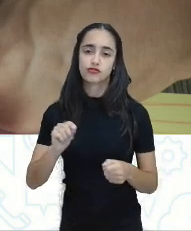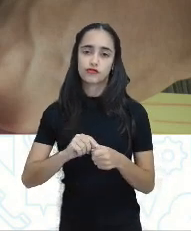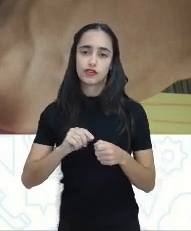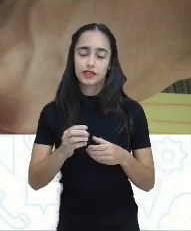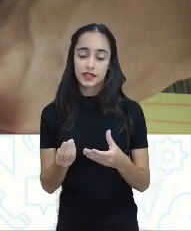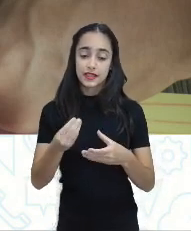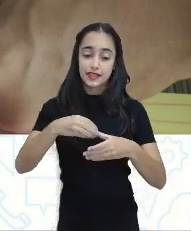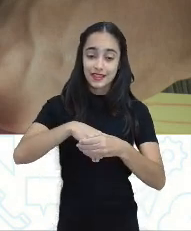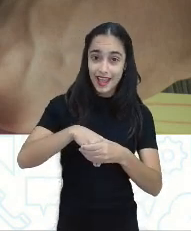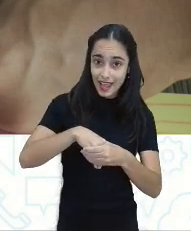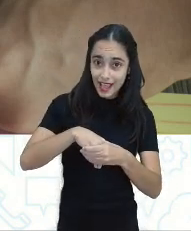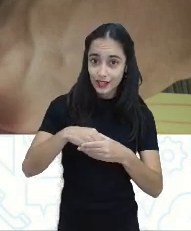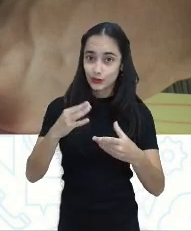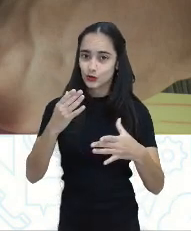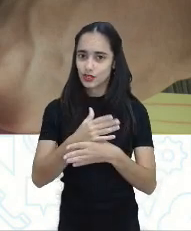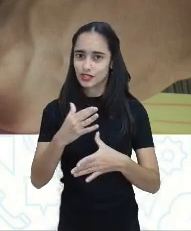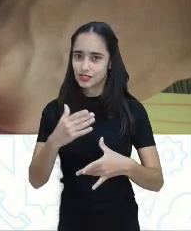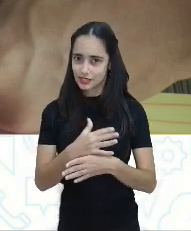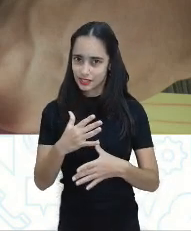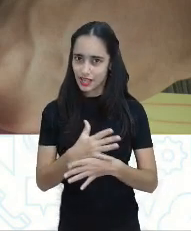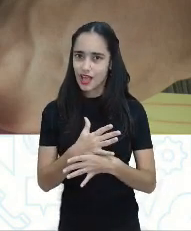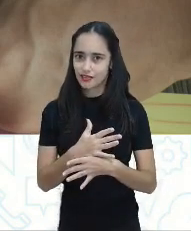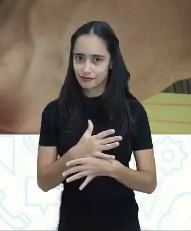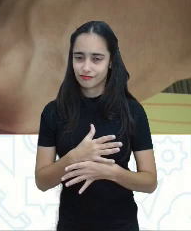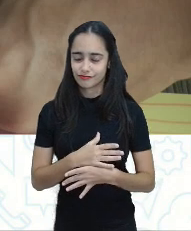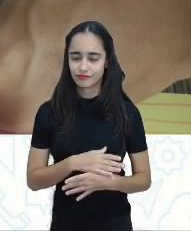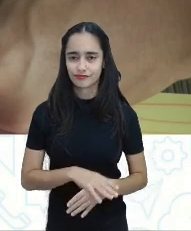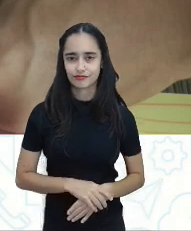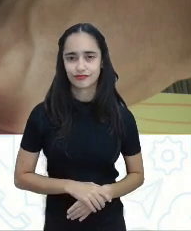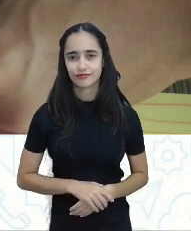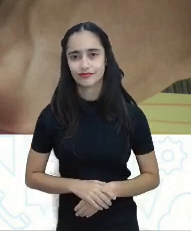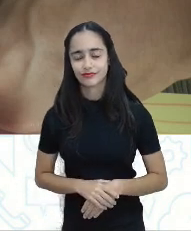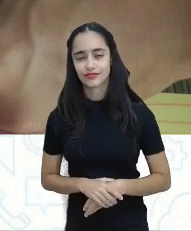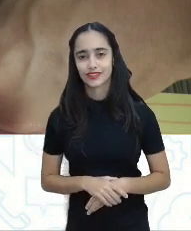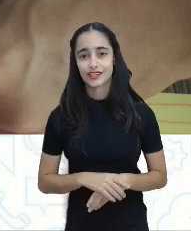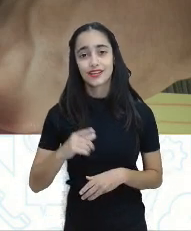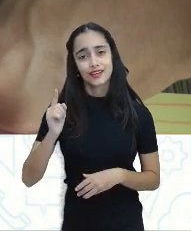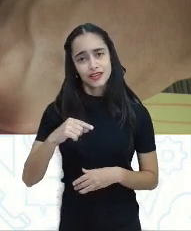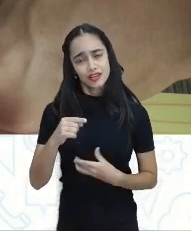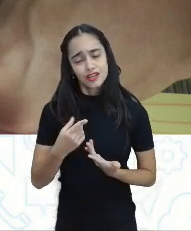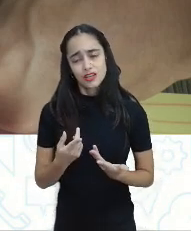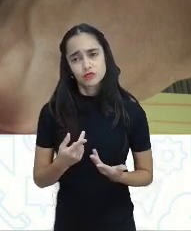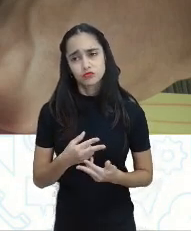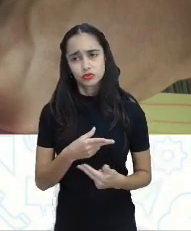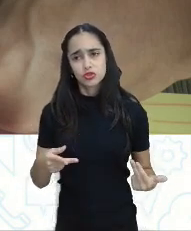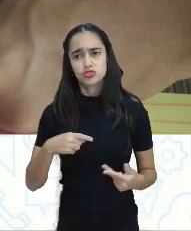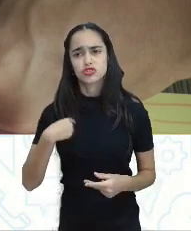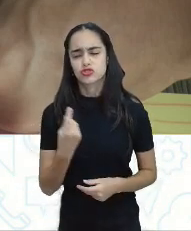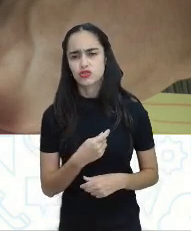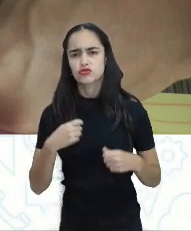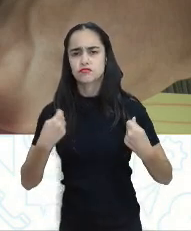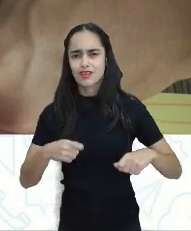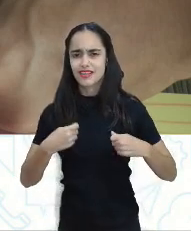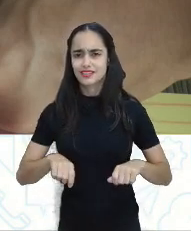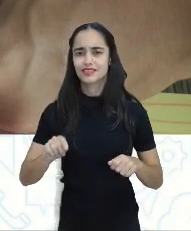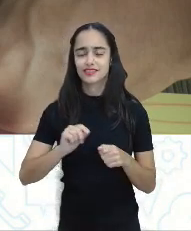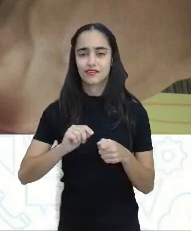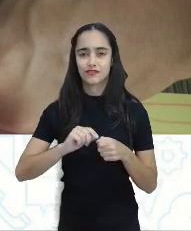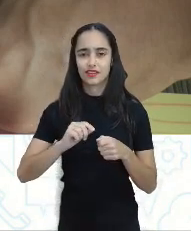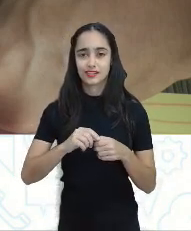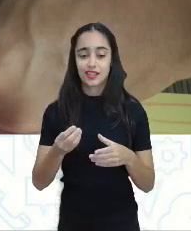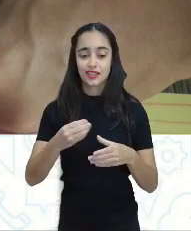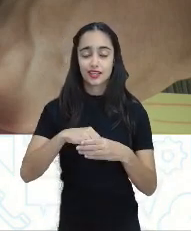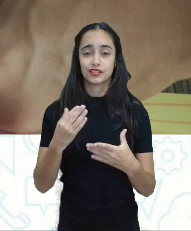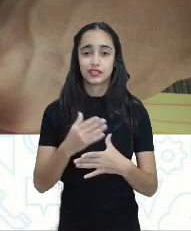faz, porque existe, né? Então, são esses planos, planejamentos, né, que a gente faz no nosso município e que ele